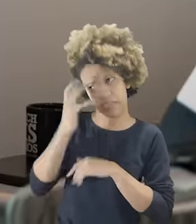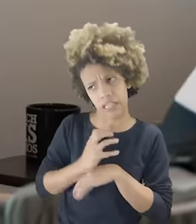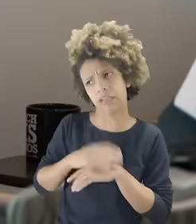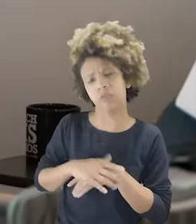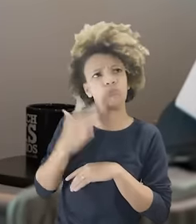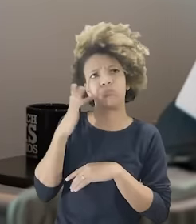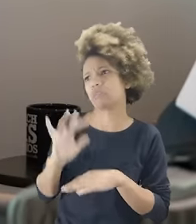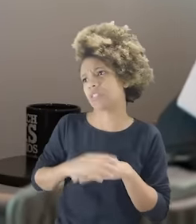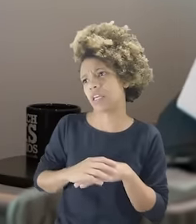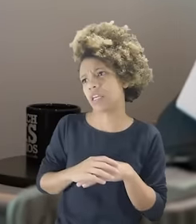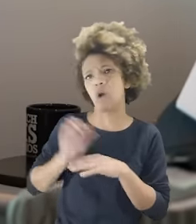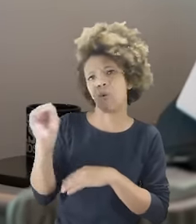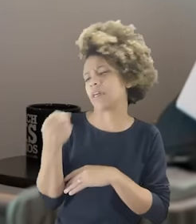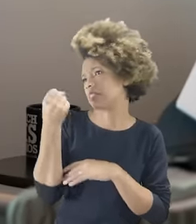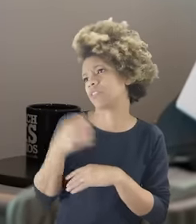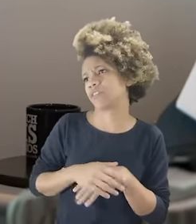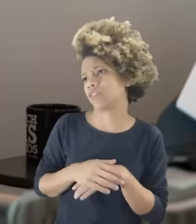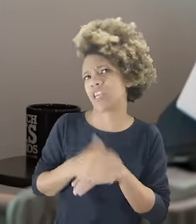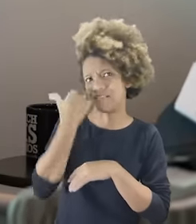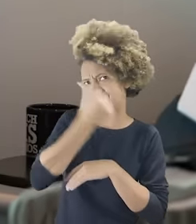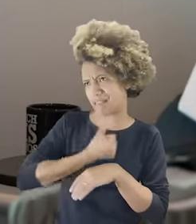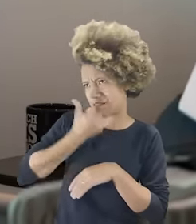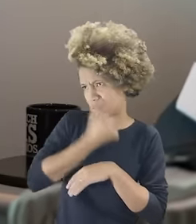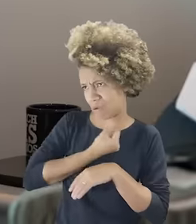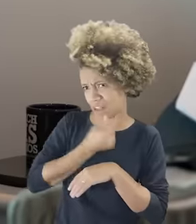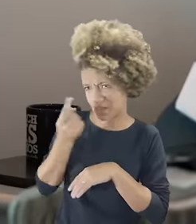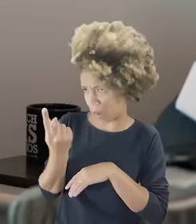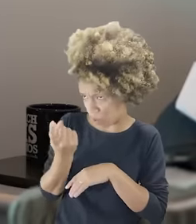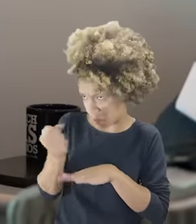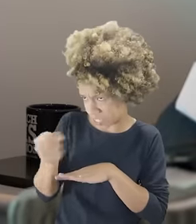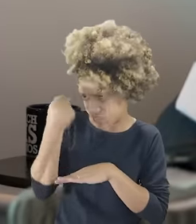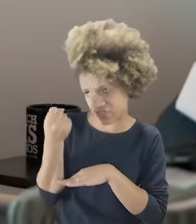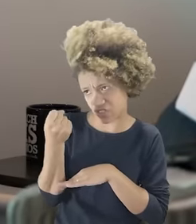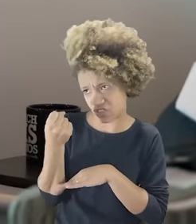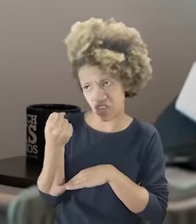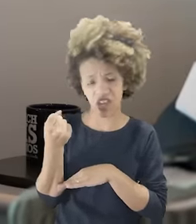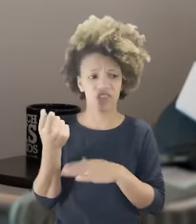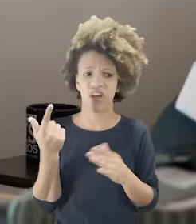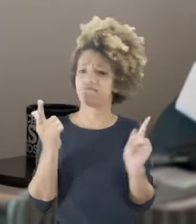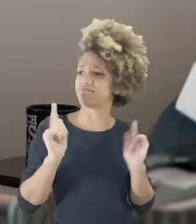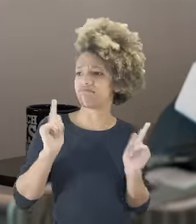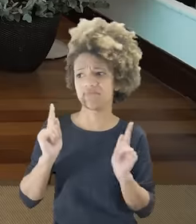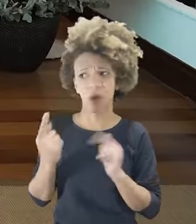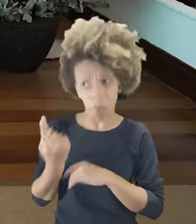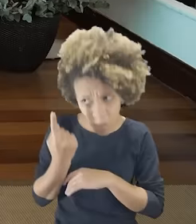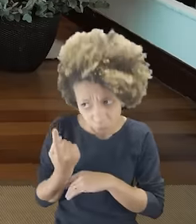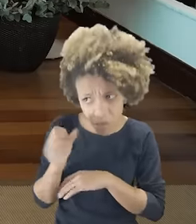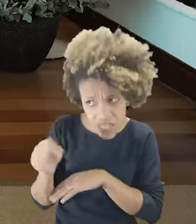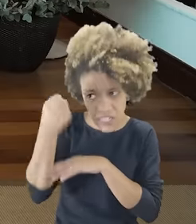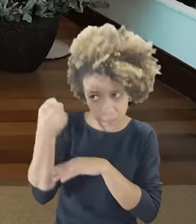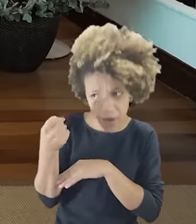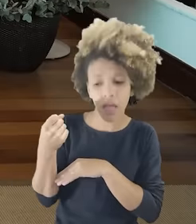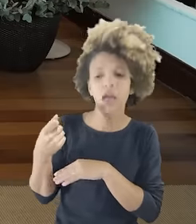será uma cerveja que a pessoa toma durante seis horas eu identifico até a pessoa que vai para balada desse dinheiro para tomar uma cerveja tem que fazer